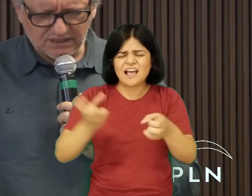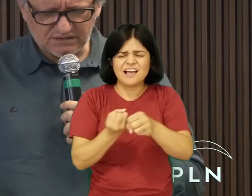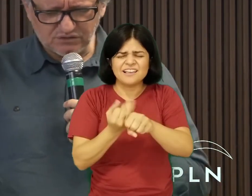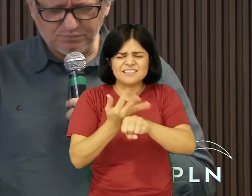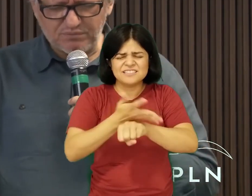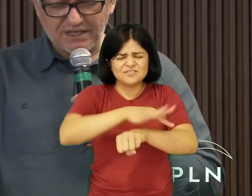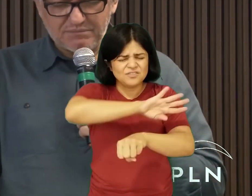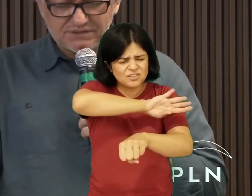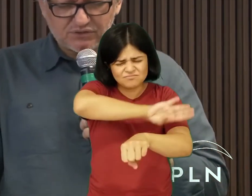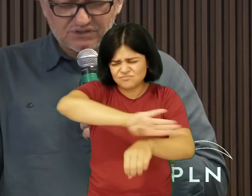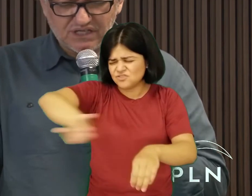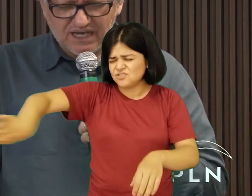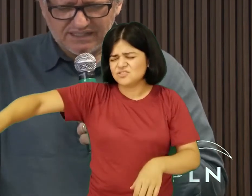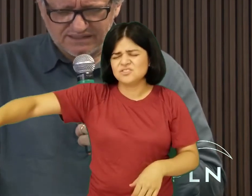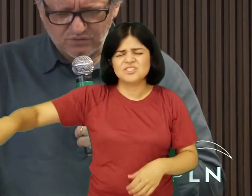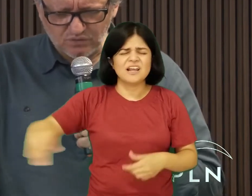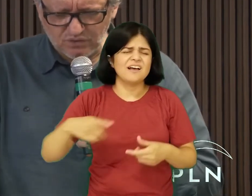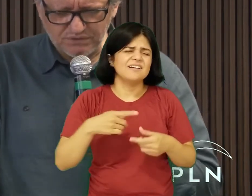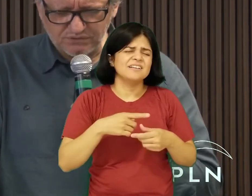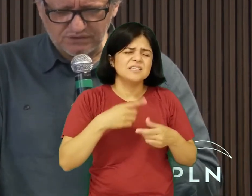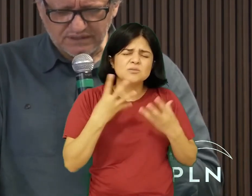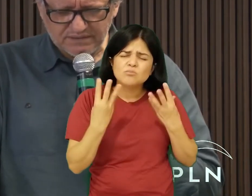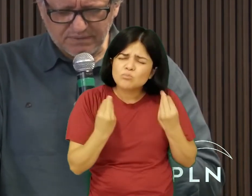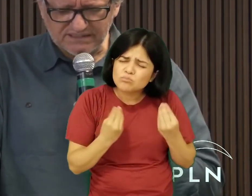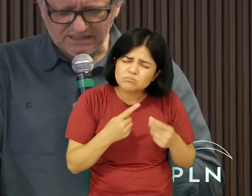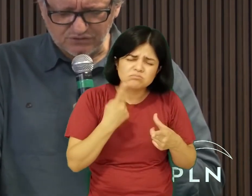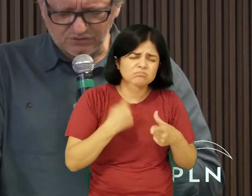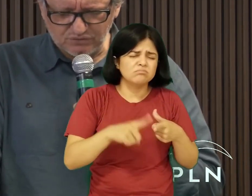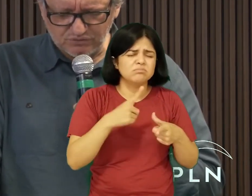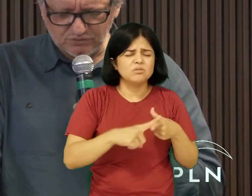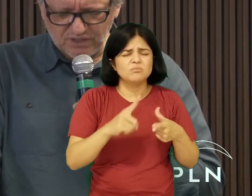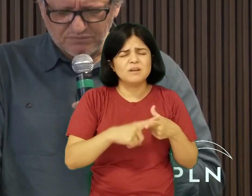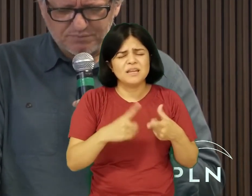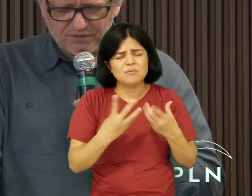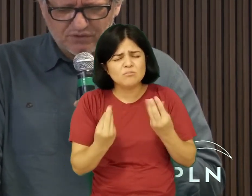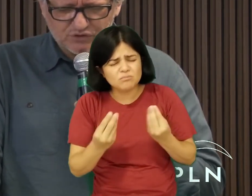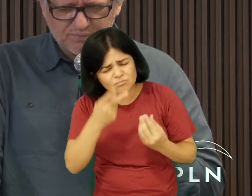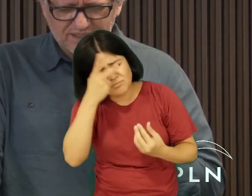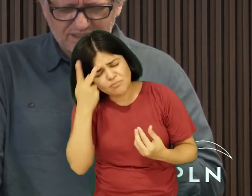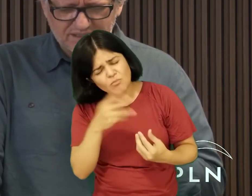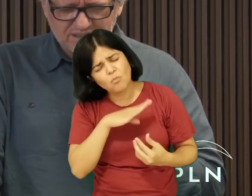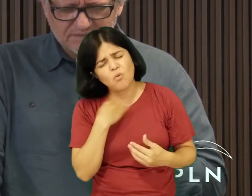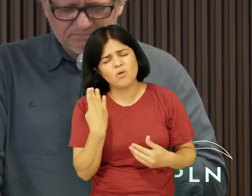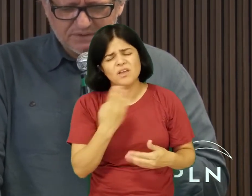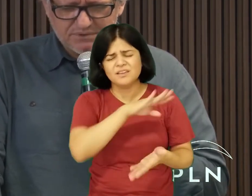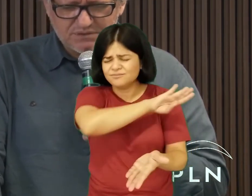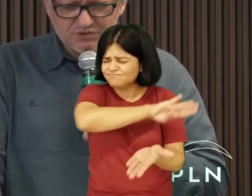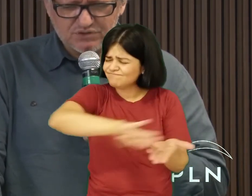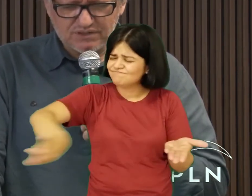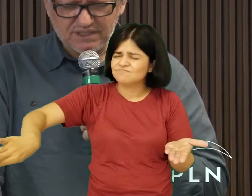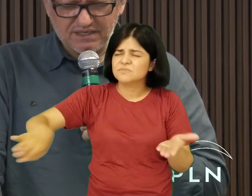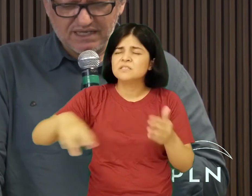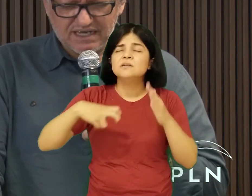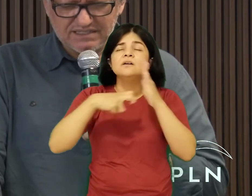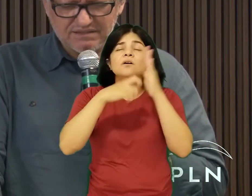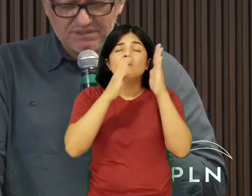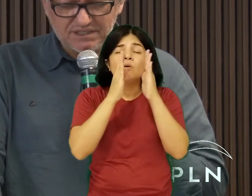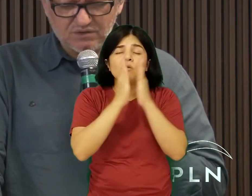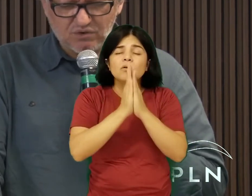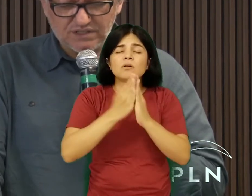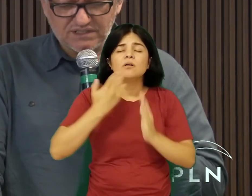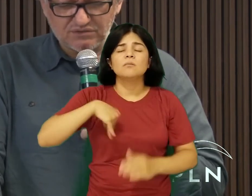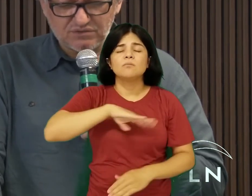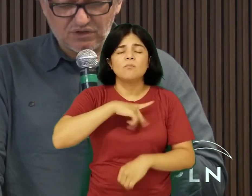trazido tantos problemas sociais, econômicos para as nações do mundo. Oramos pelo nosso país, pedimos que o Senhor tenha graça